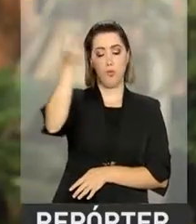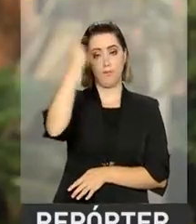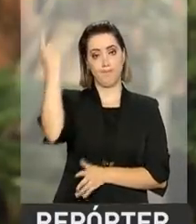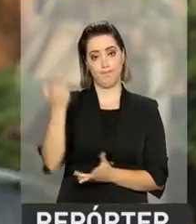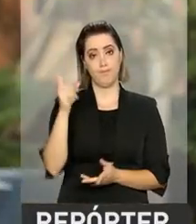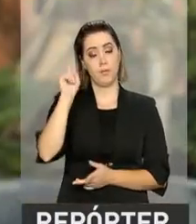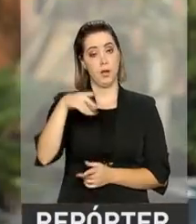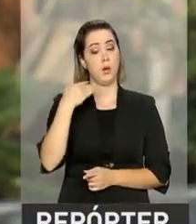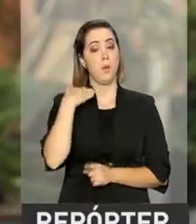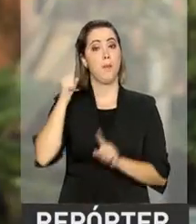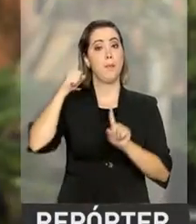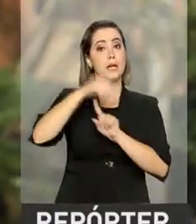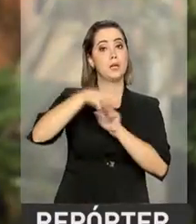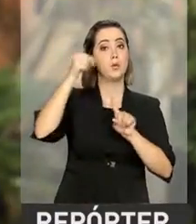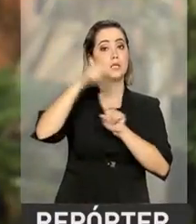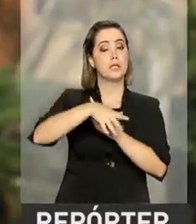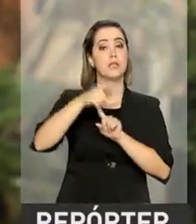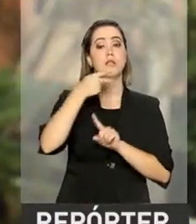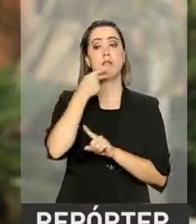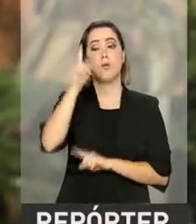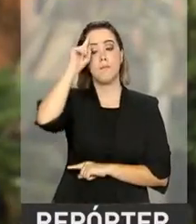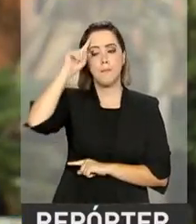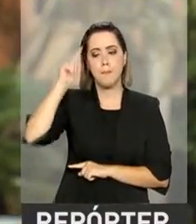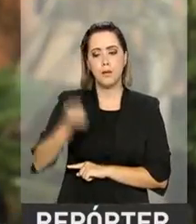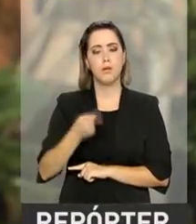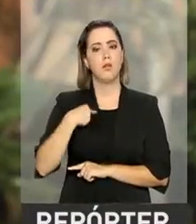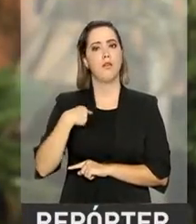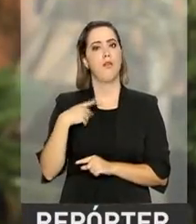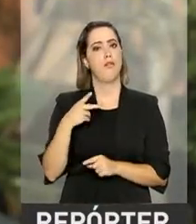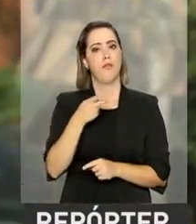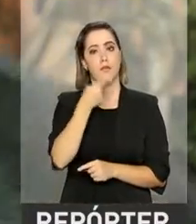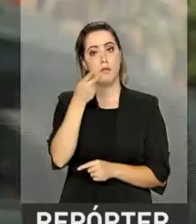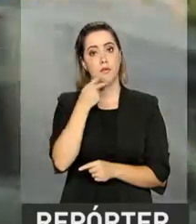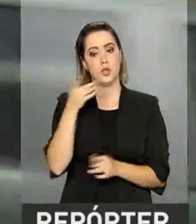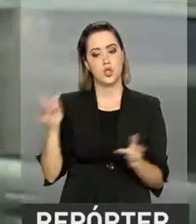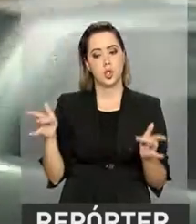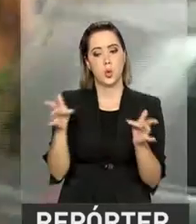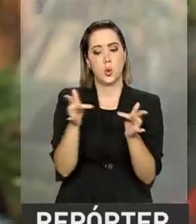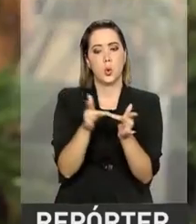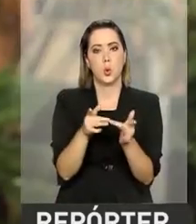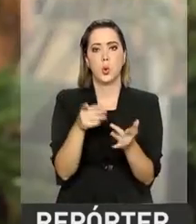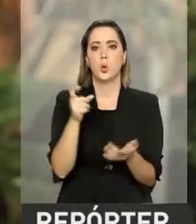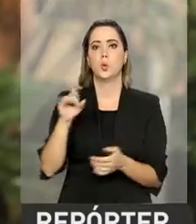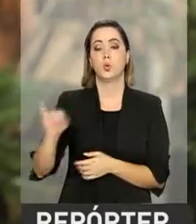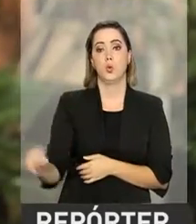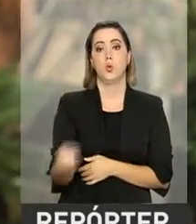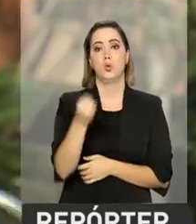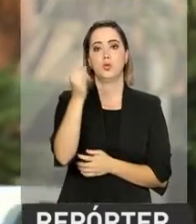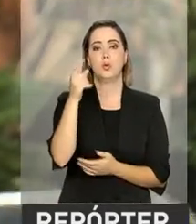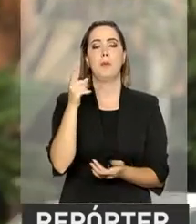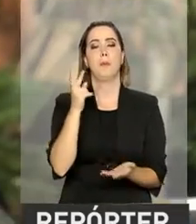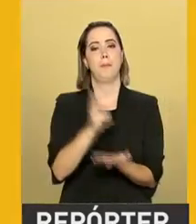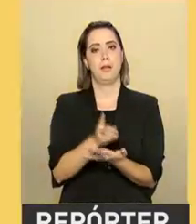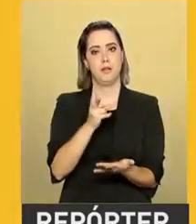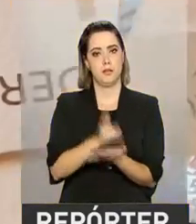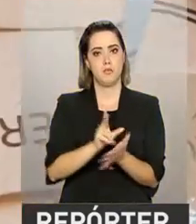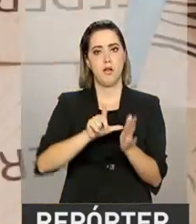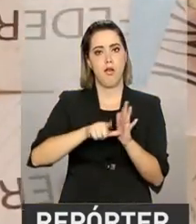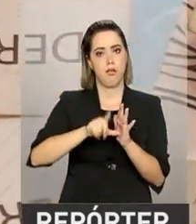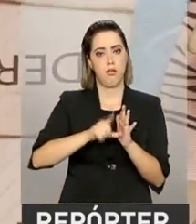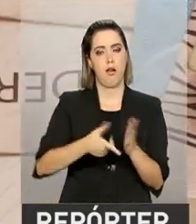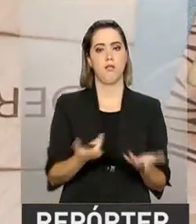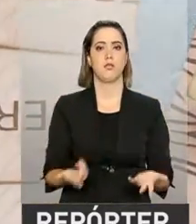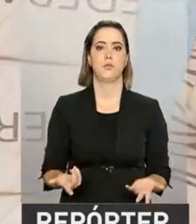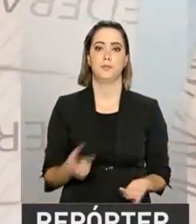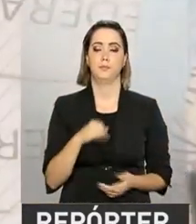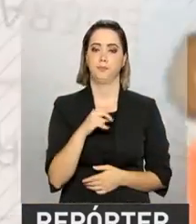que o Banco Central editou uma resolução que mantém a taxa de juros contratada, mesmo que as prestações não estejam em dia. Na regra atual,